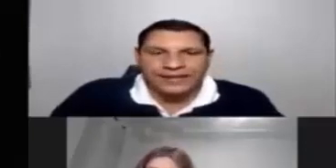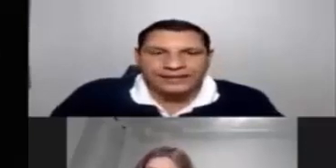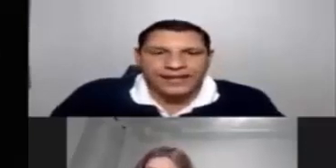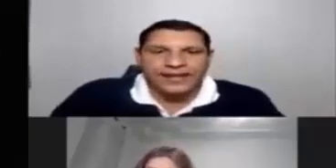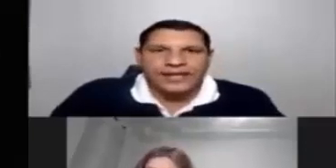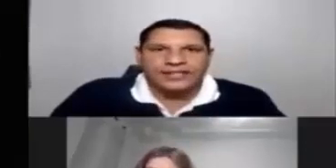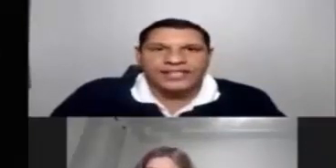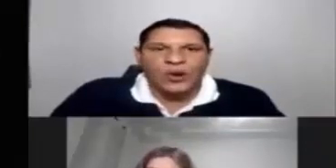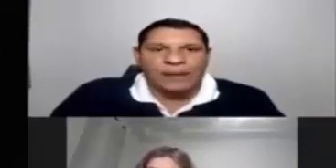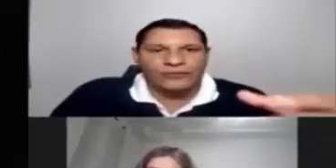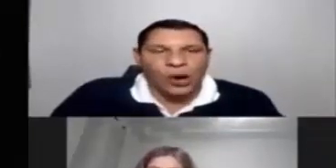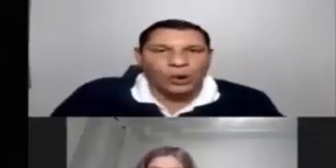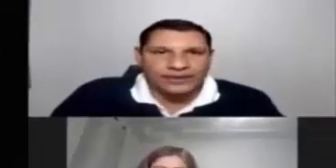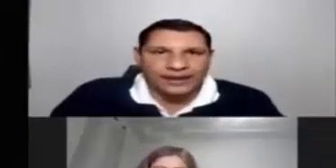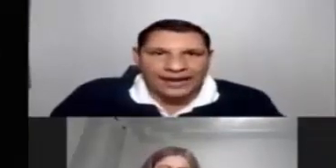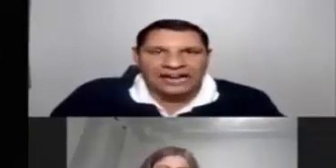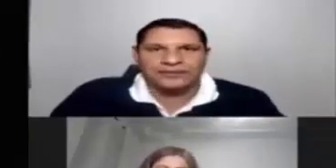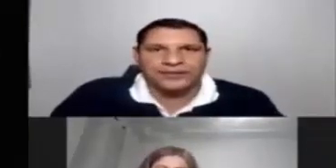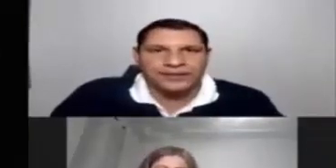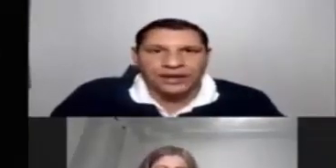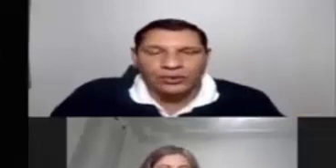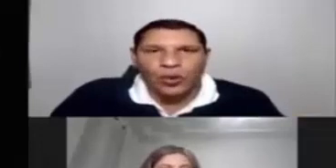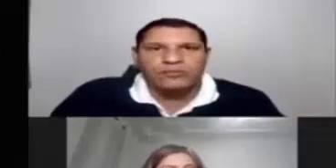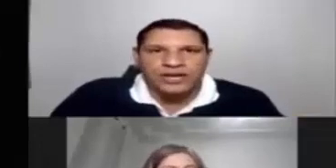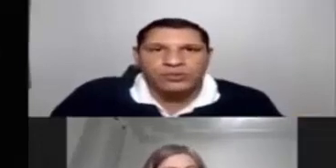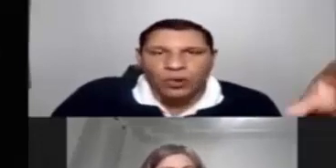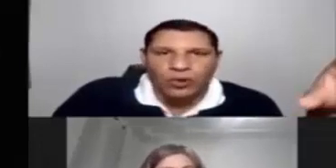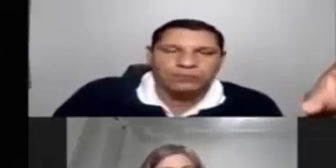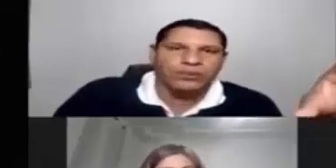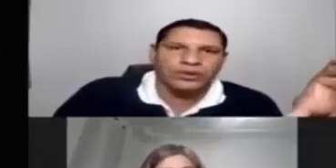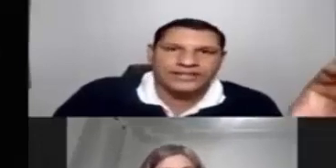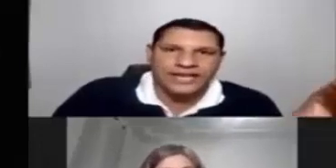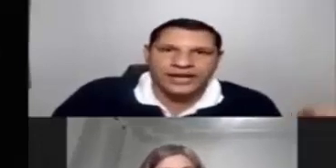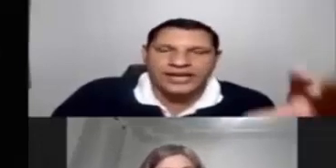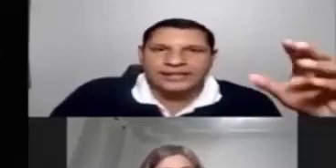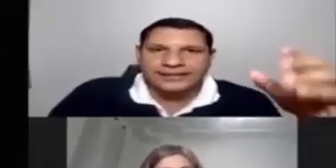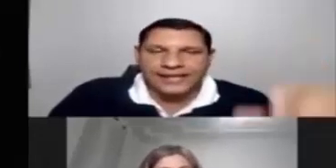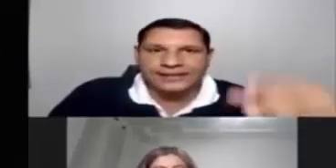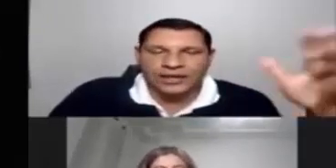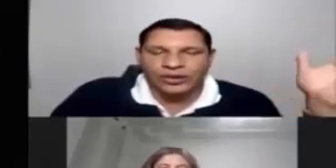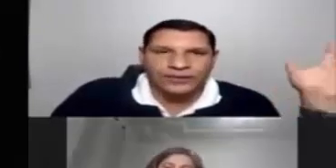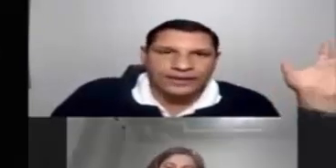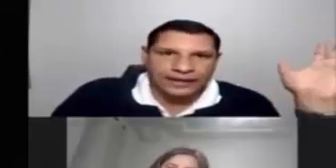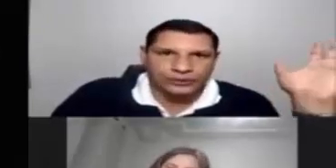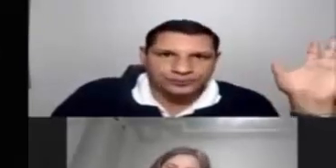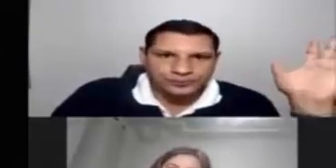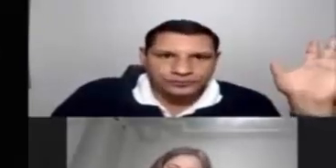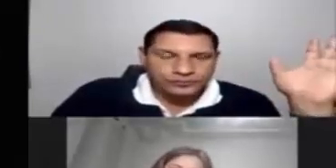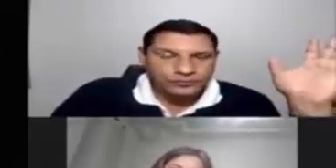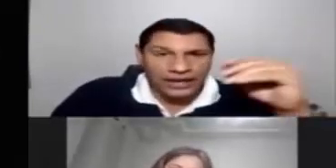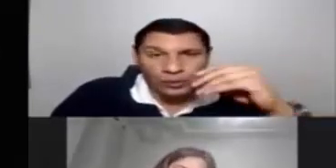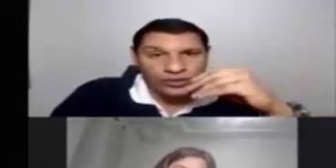Dá a entender que é uma volta à vida com o mesmo corpo. ou seja, sem ser glorificado.